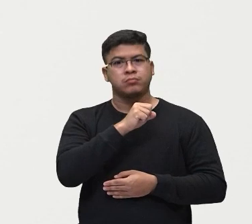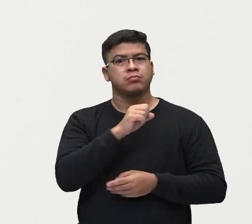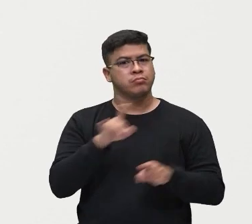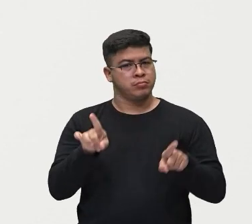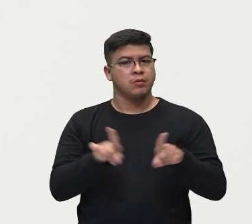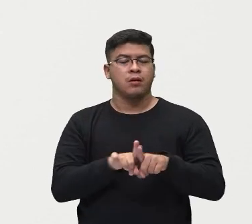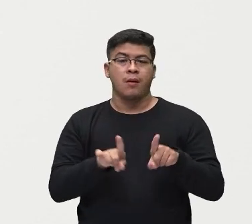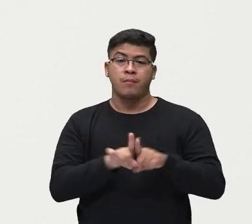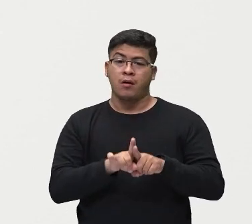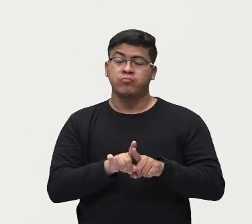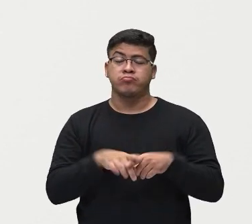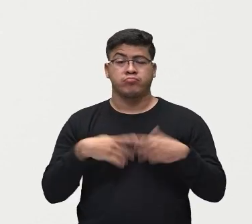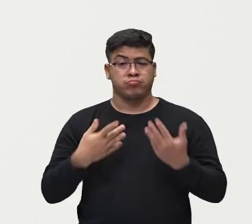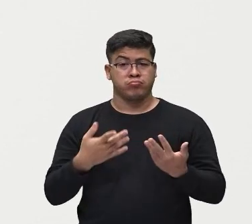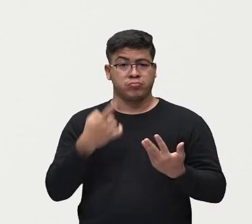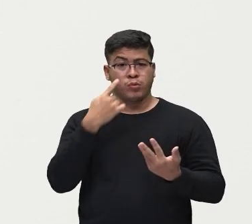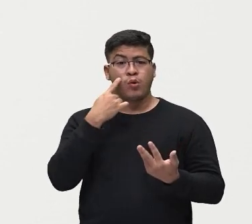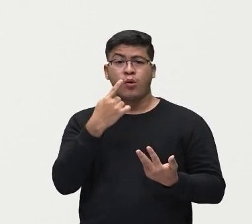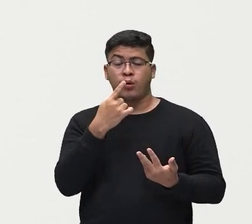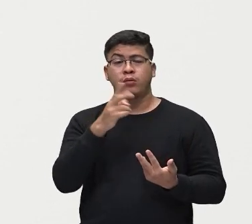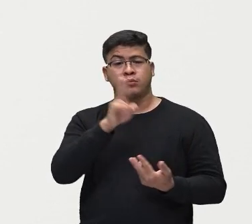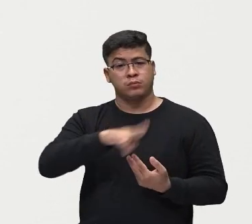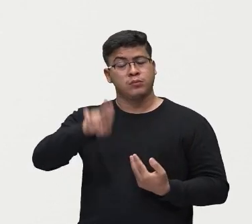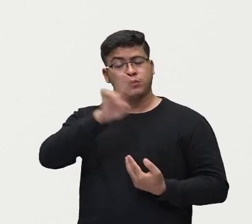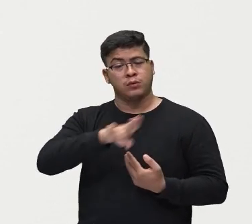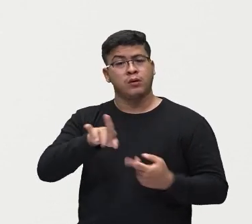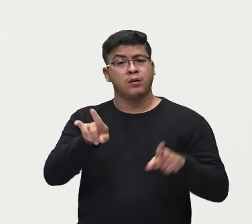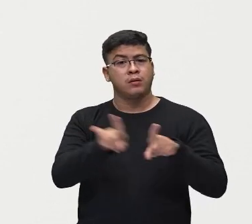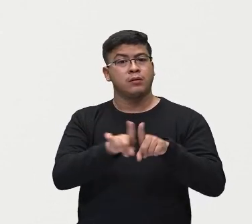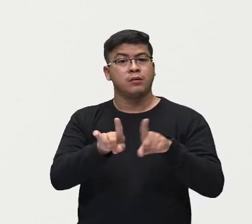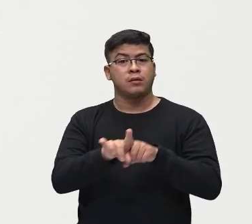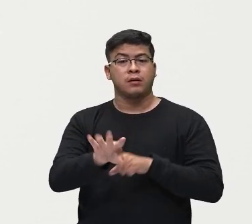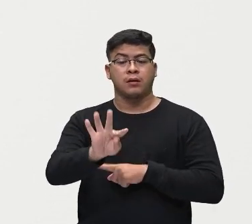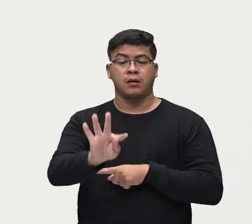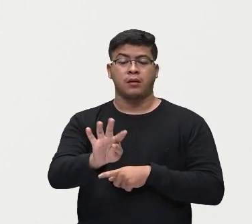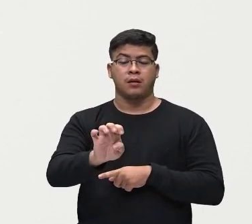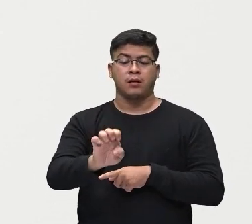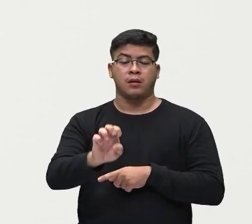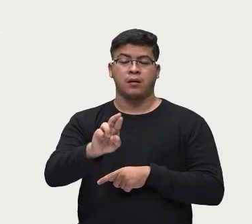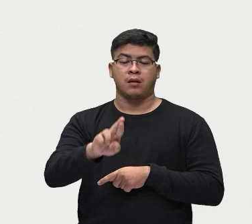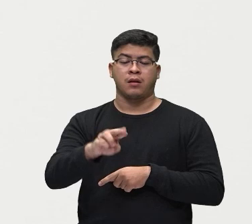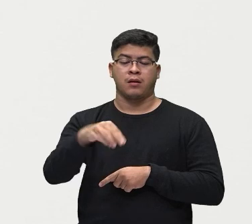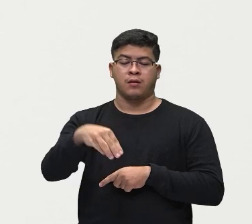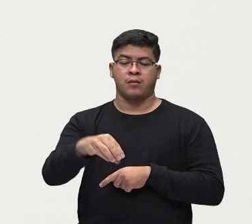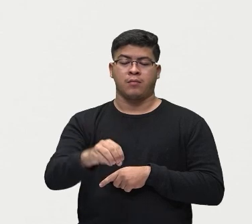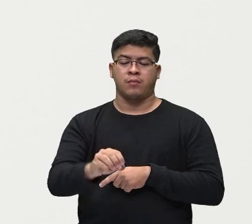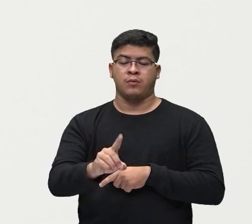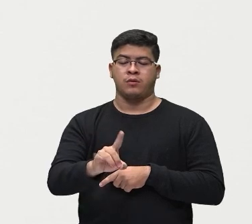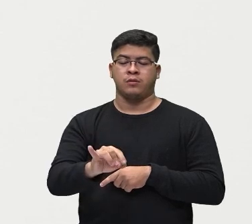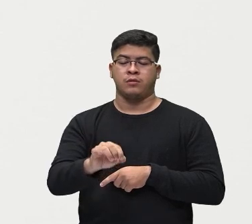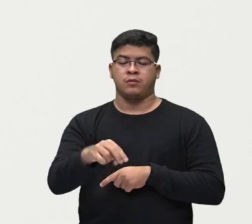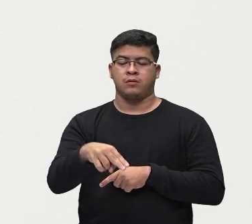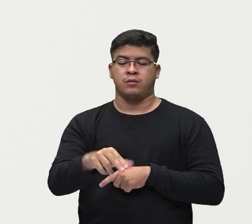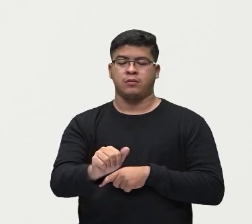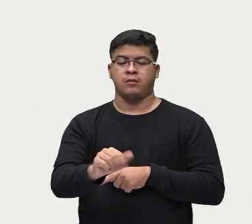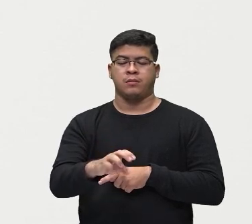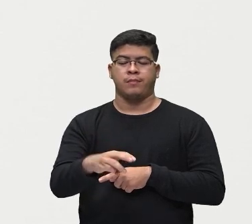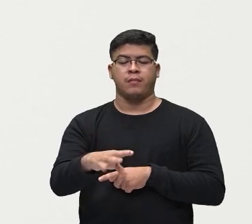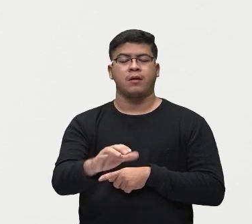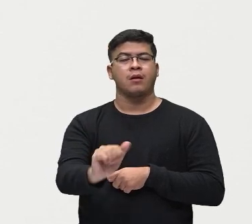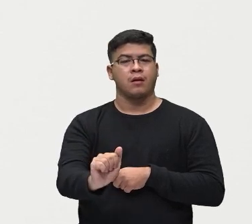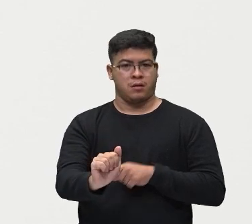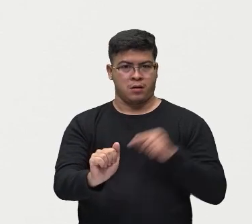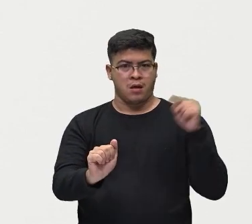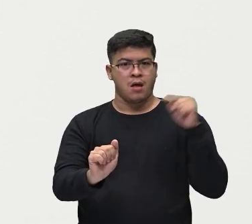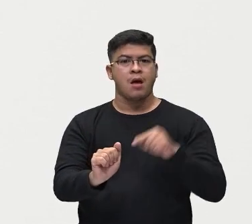Observem também que a termodinâmica está presente em outros aspectos da vida humana. A gente